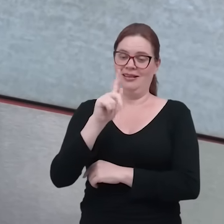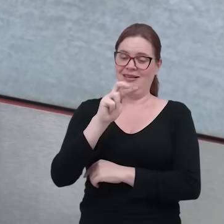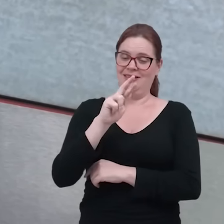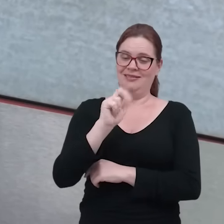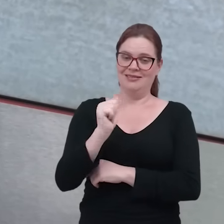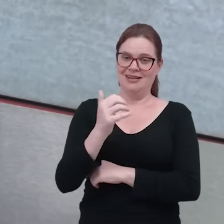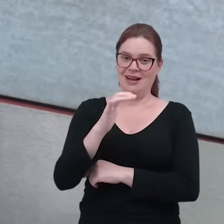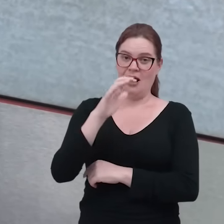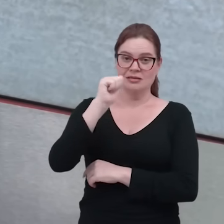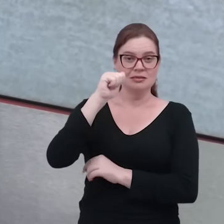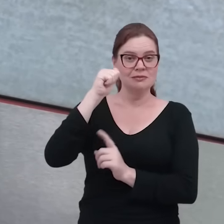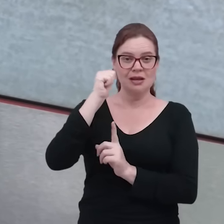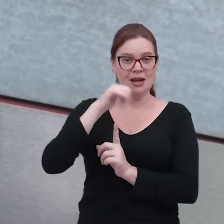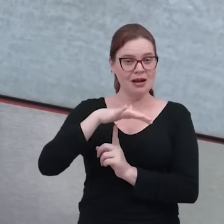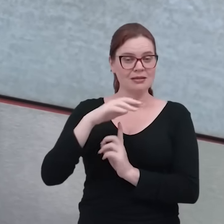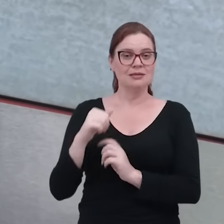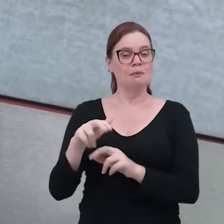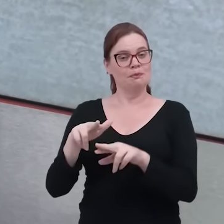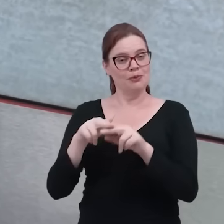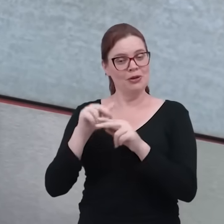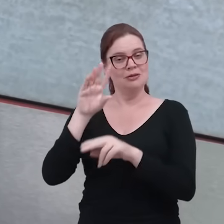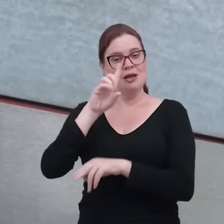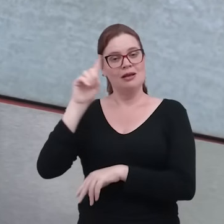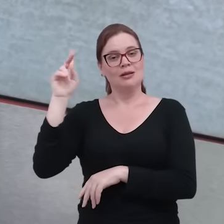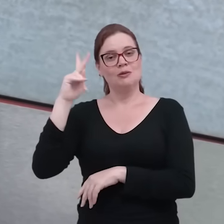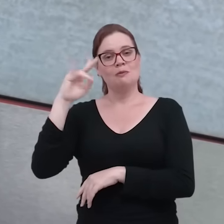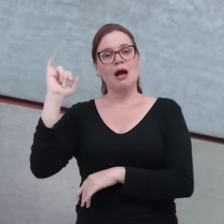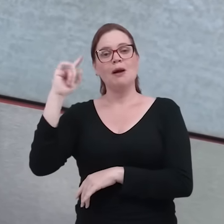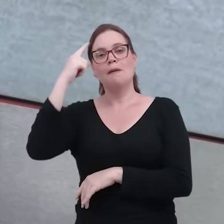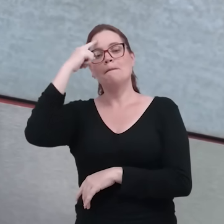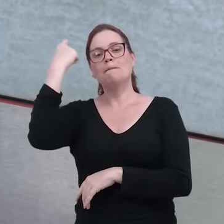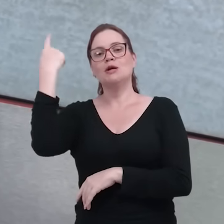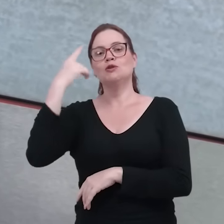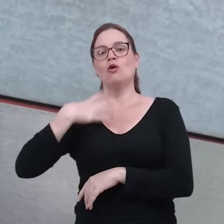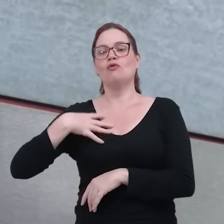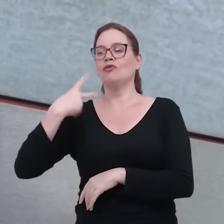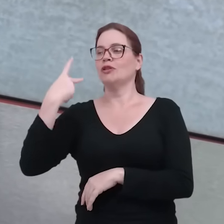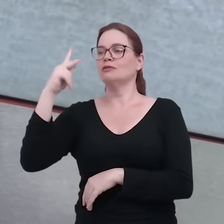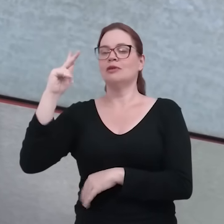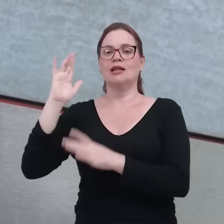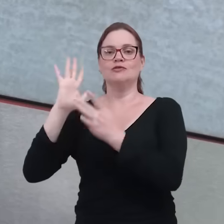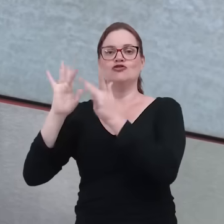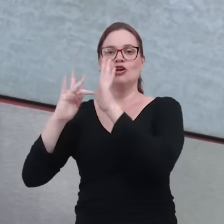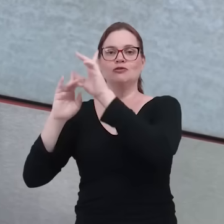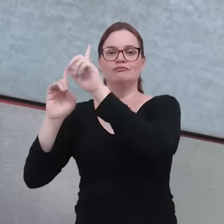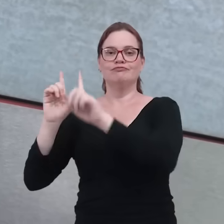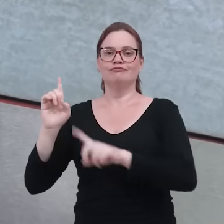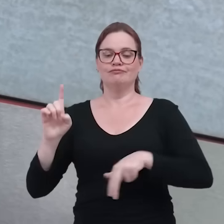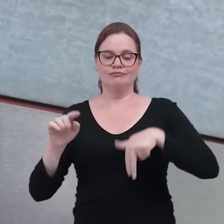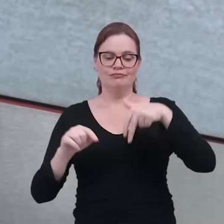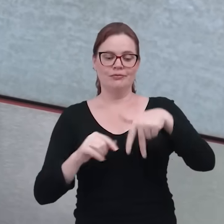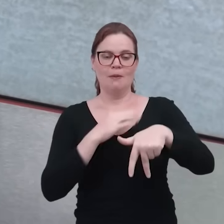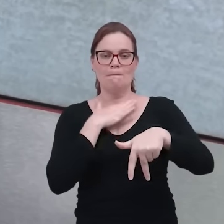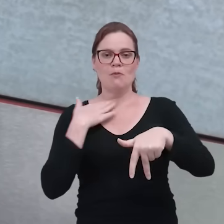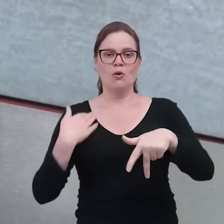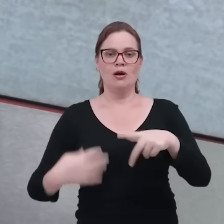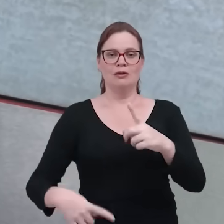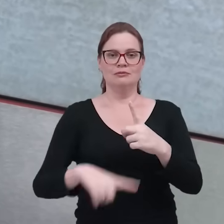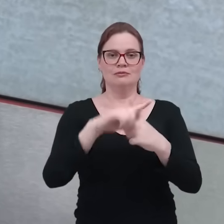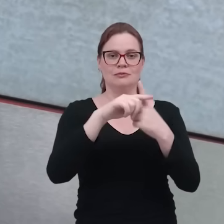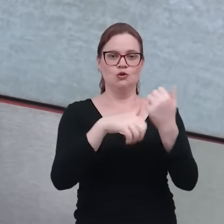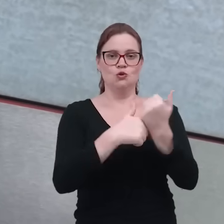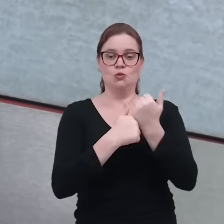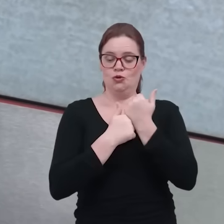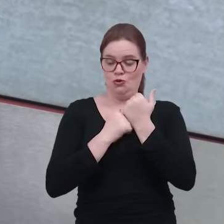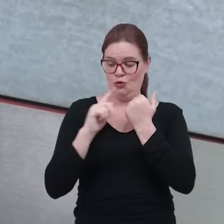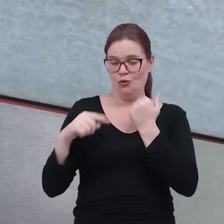ele enviou o seu Filho Jesus ao mundo para morrer em nosso lugar e, portanto, por causa de Jesus, porque Jesus morreu em